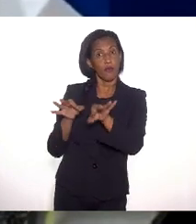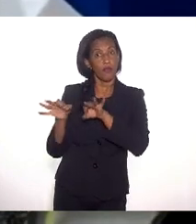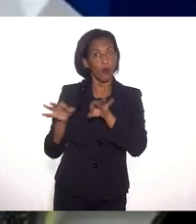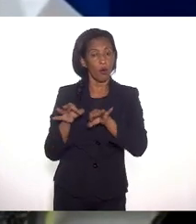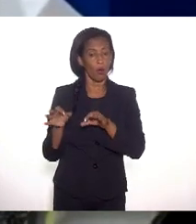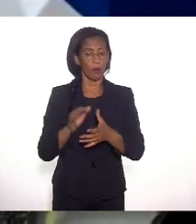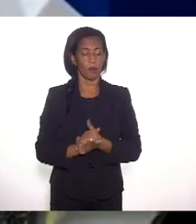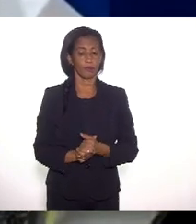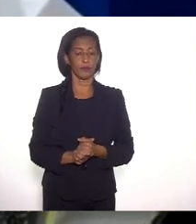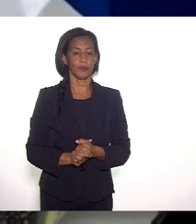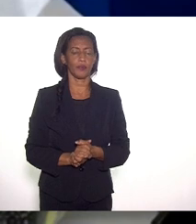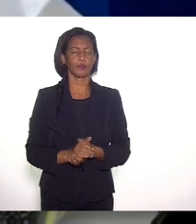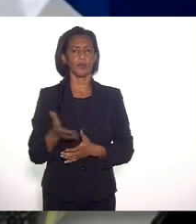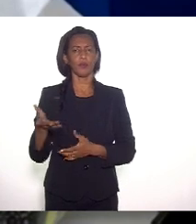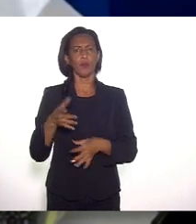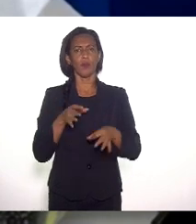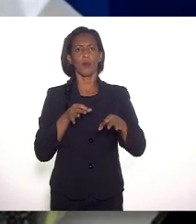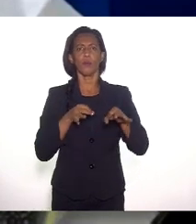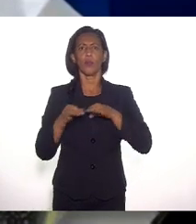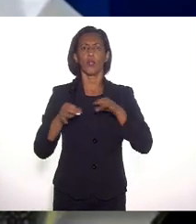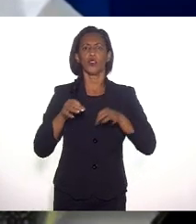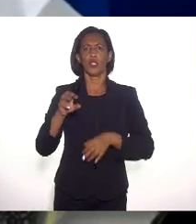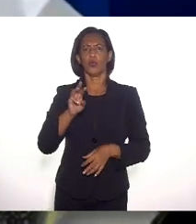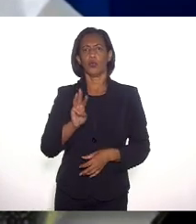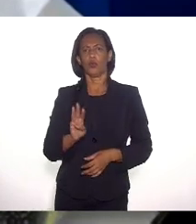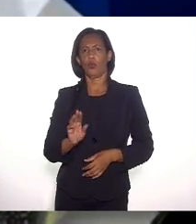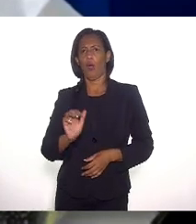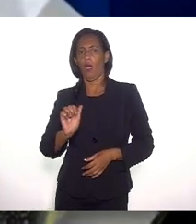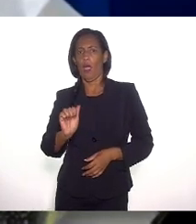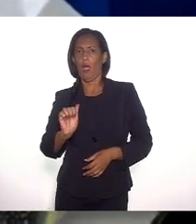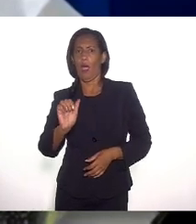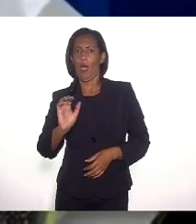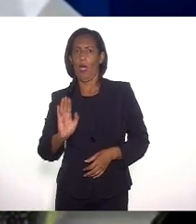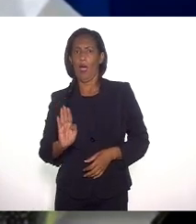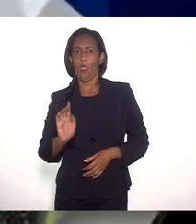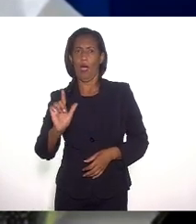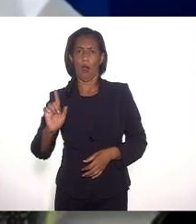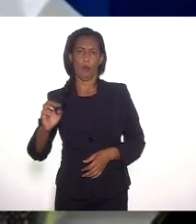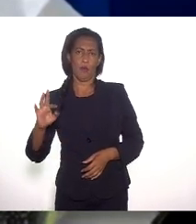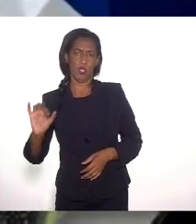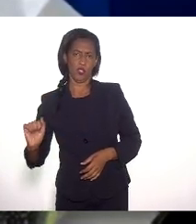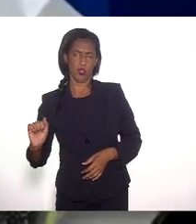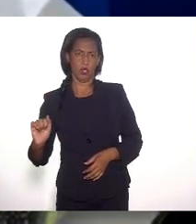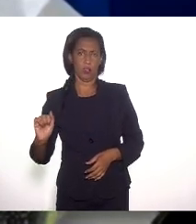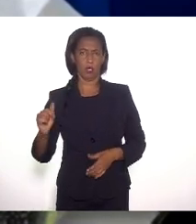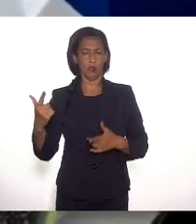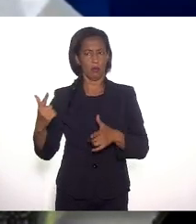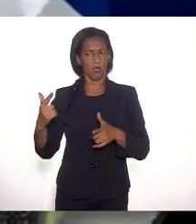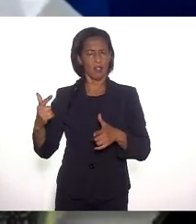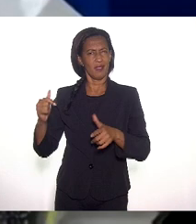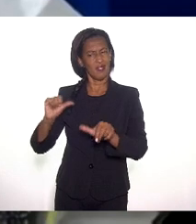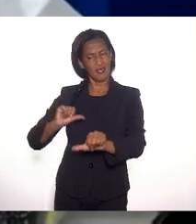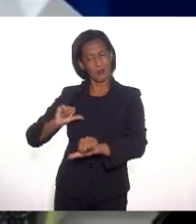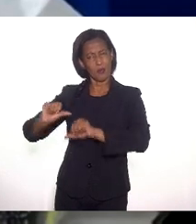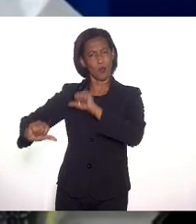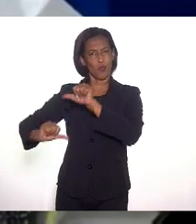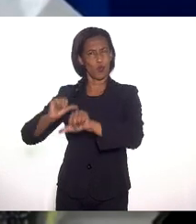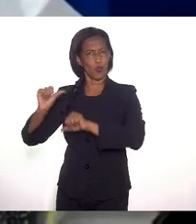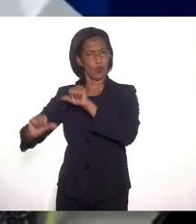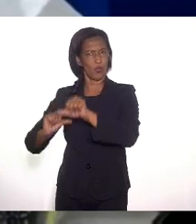projeto do Elbert altera a lei de 99 e antecede o projeto Márcio Gualberto, que não